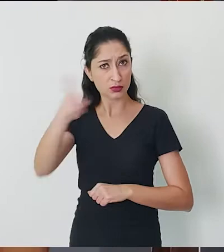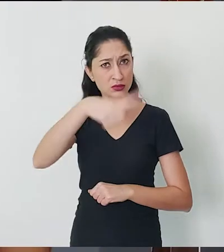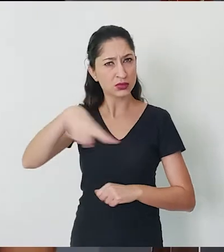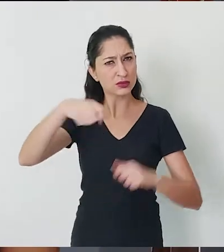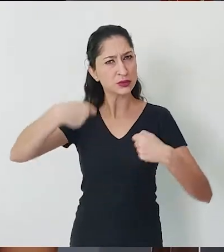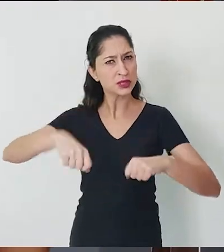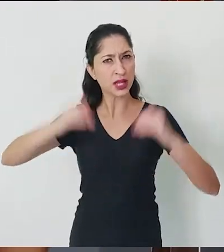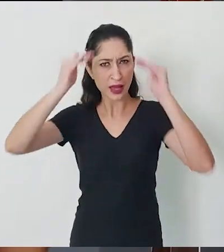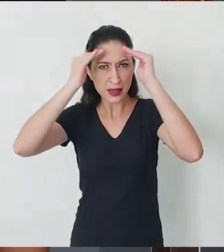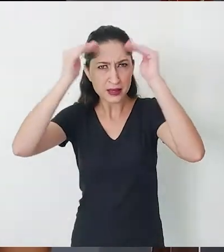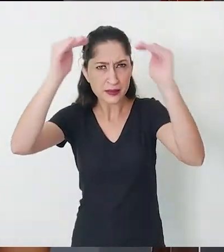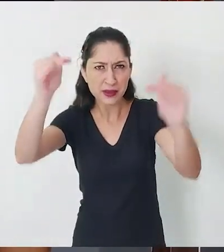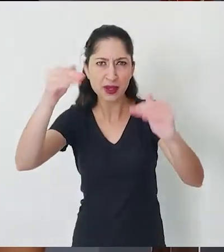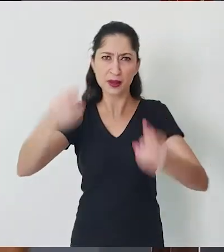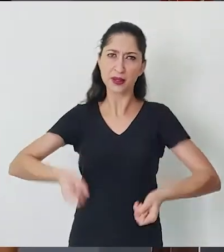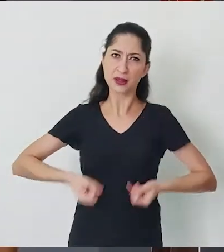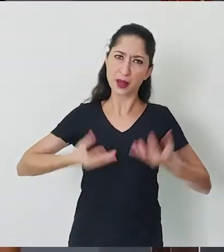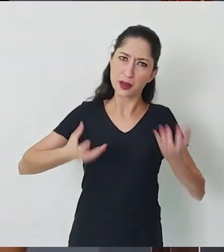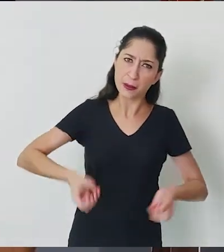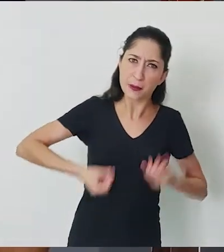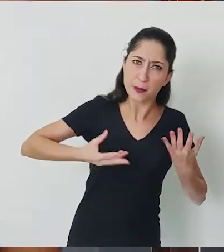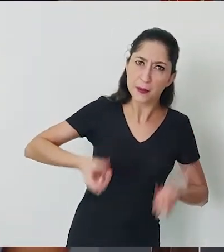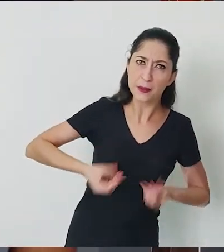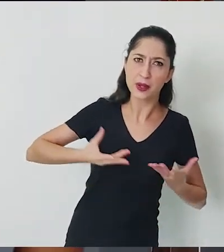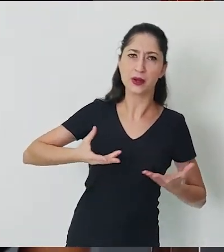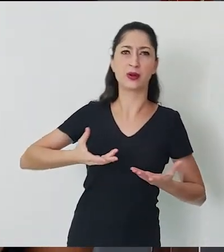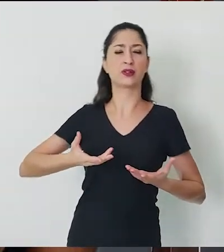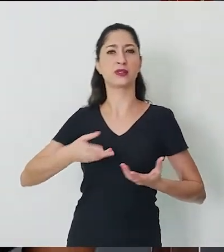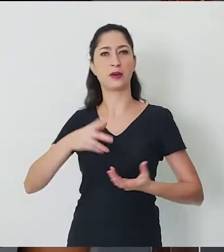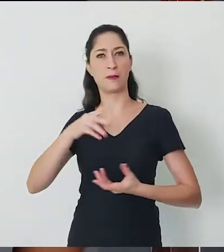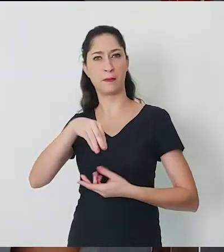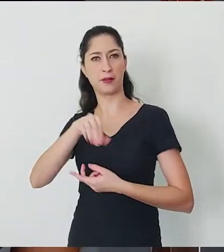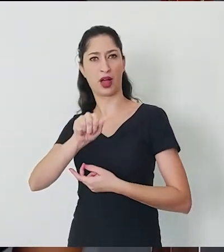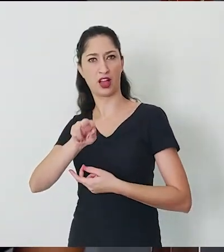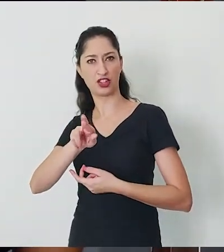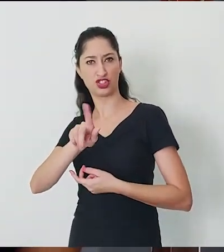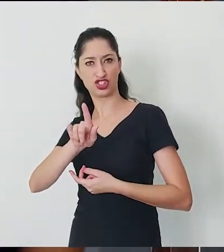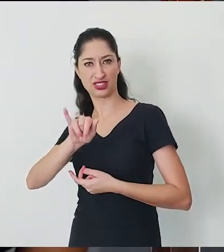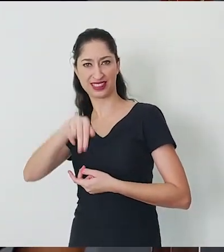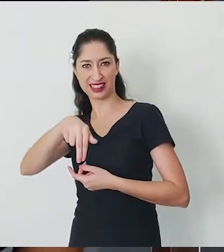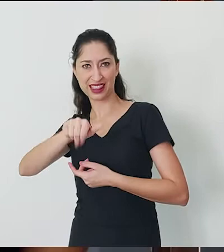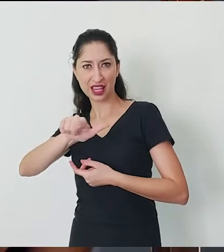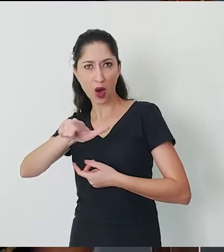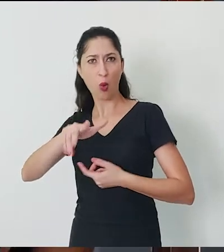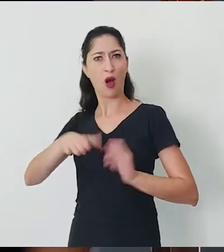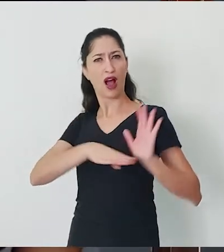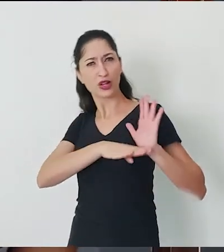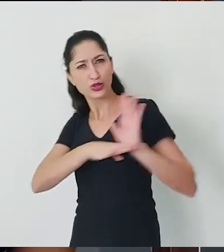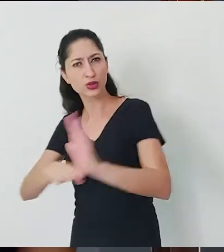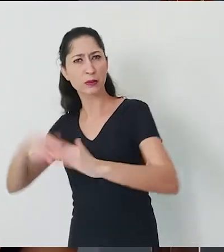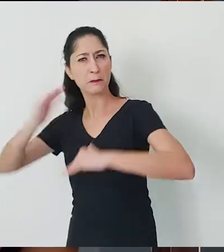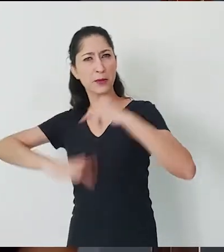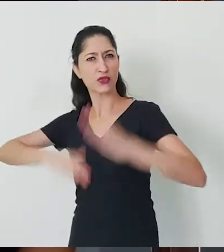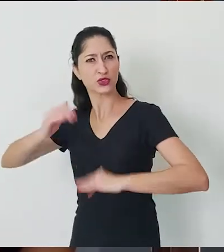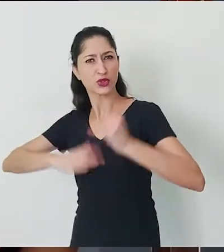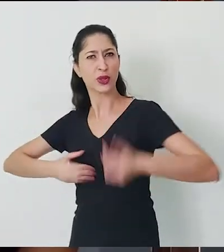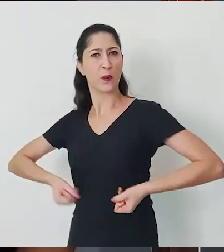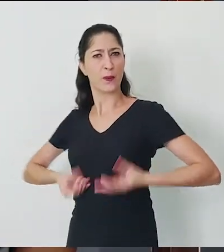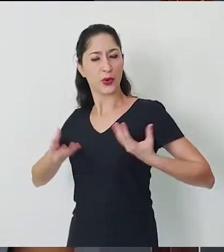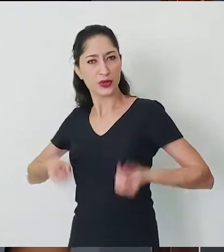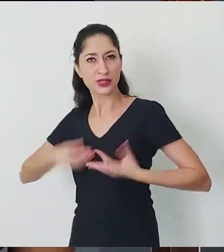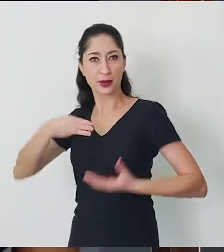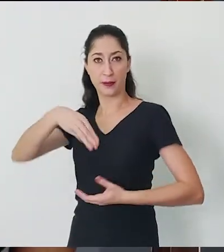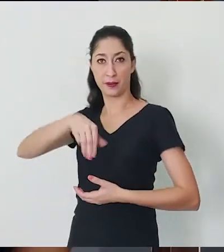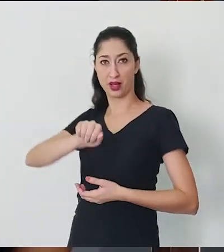peço mais. Respeite os poetas marginais, apoie os poetas marginais, fortaleça os poetas marginais da sua